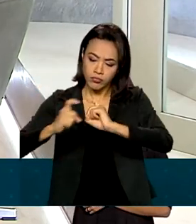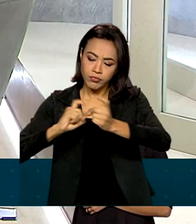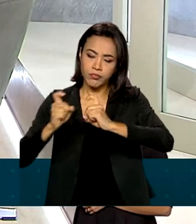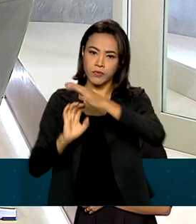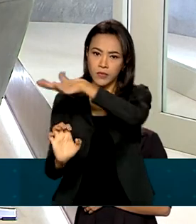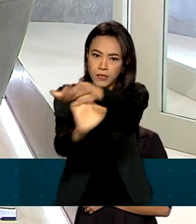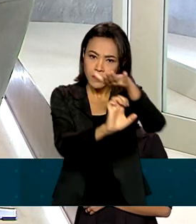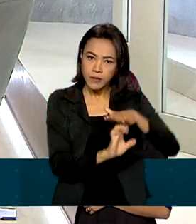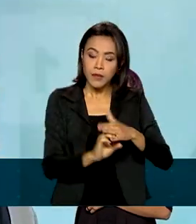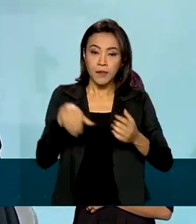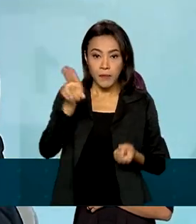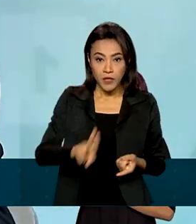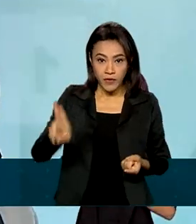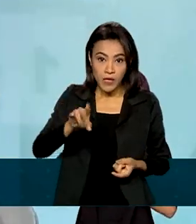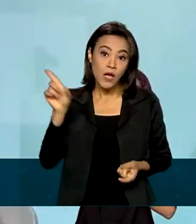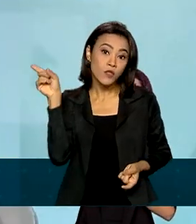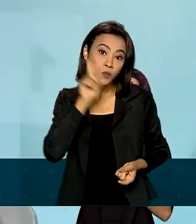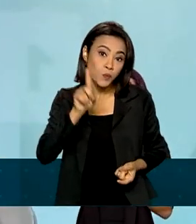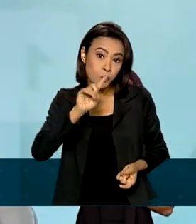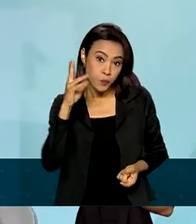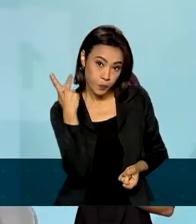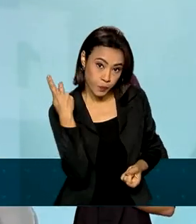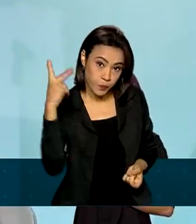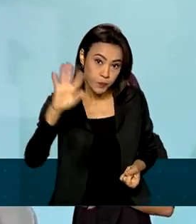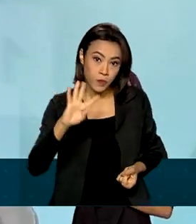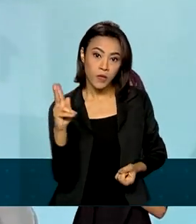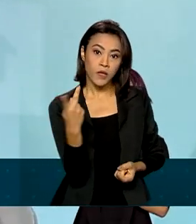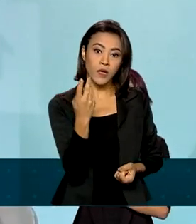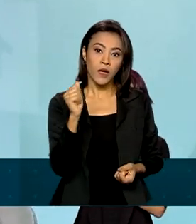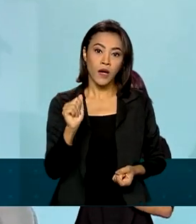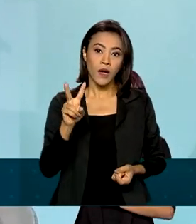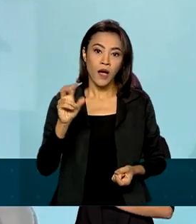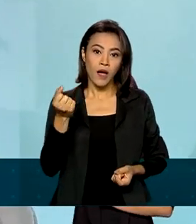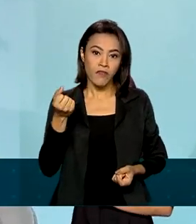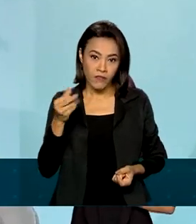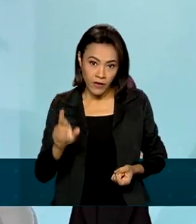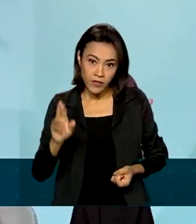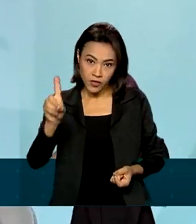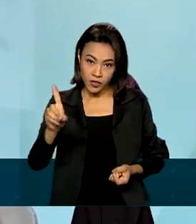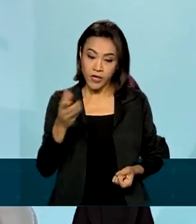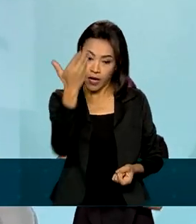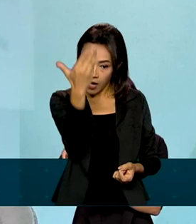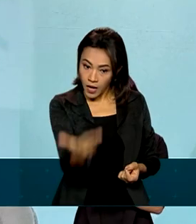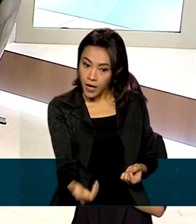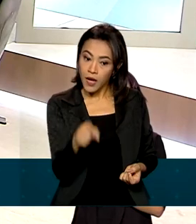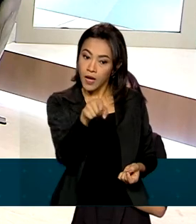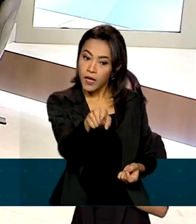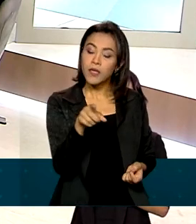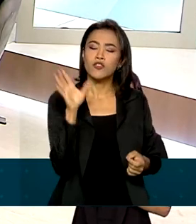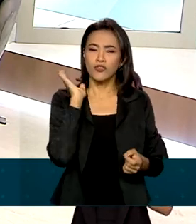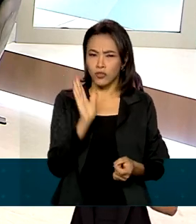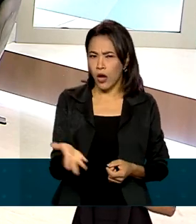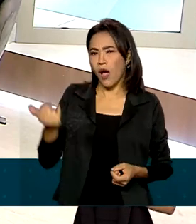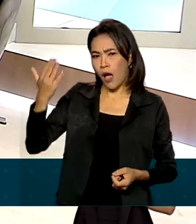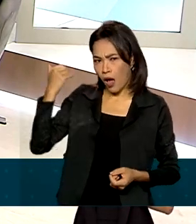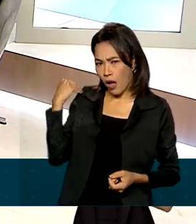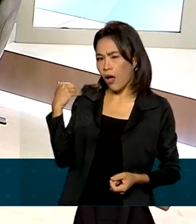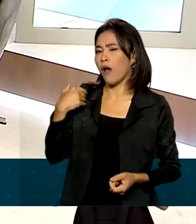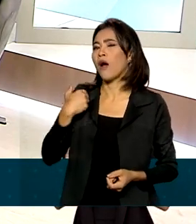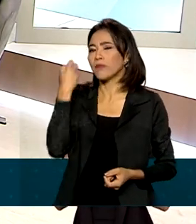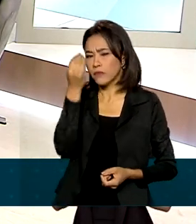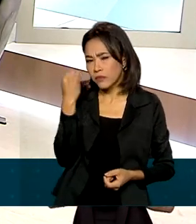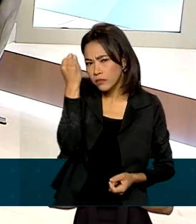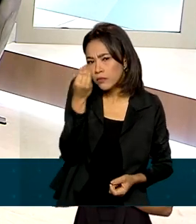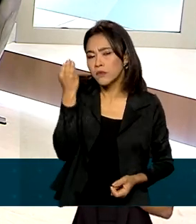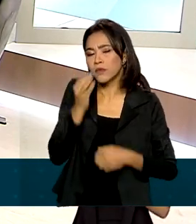pelas universidades norte-americanas Harvard e Duke, Caio Mário Paes de Andrade já atuou na iniciativa